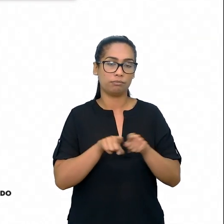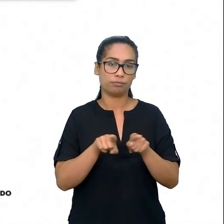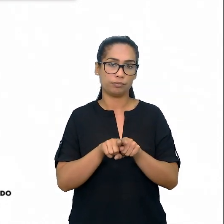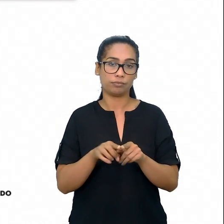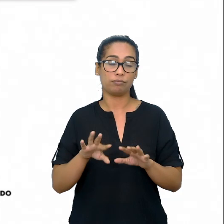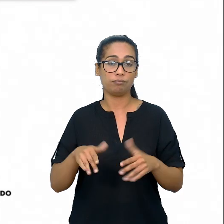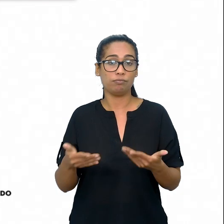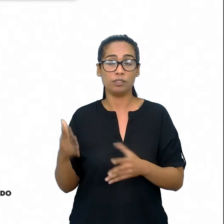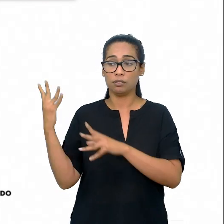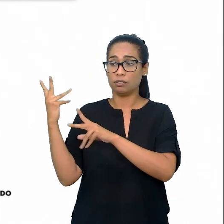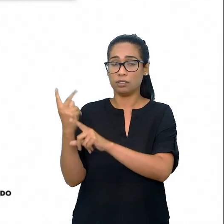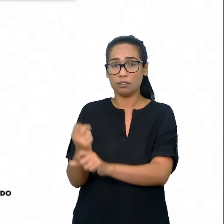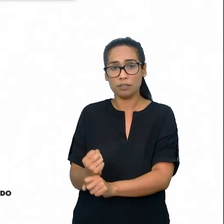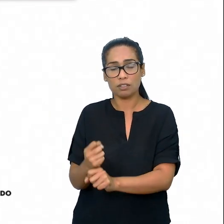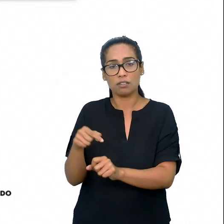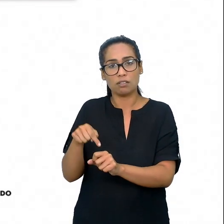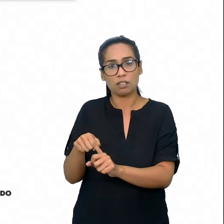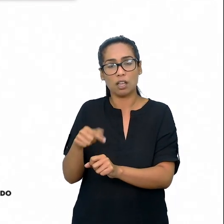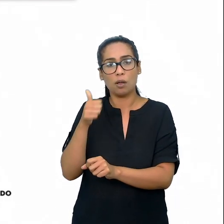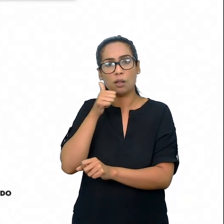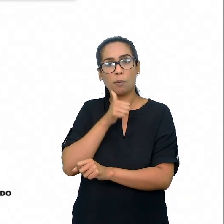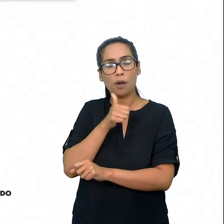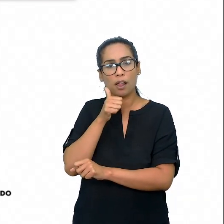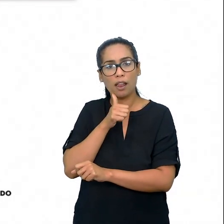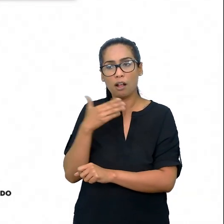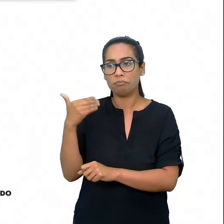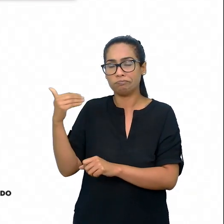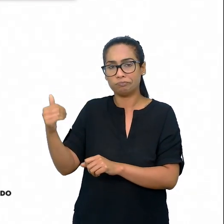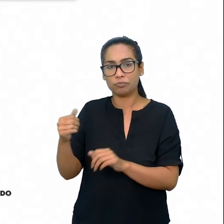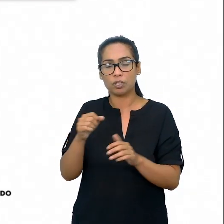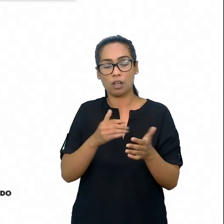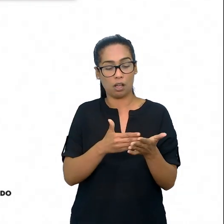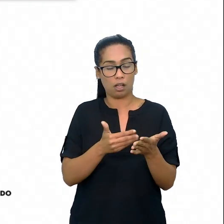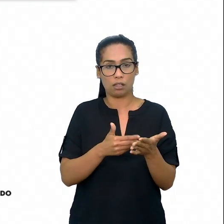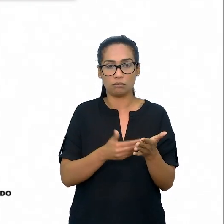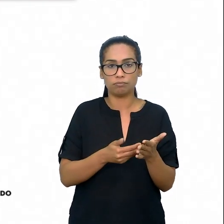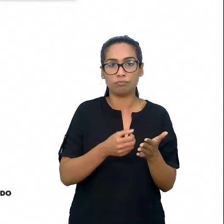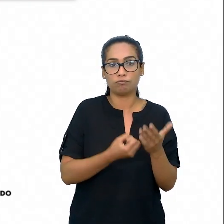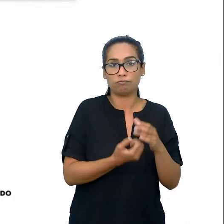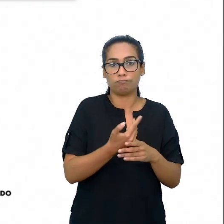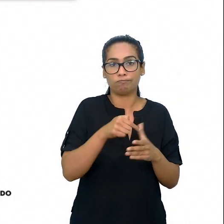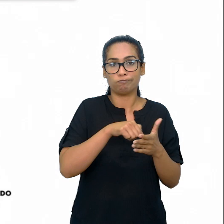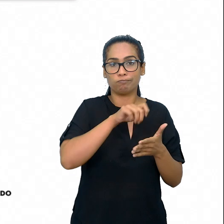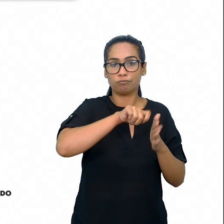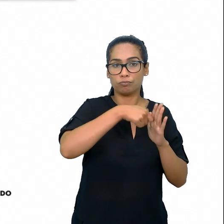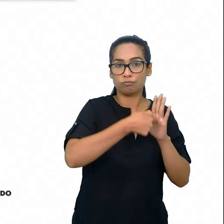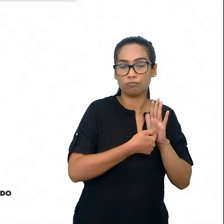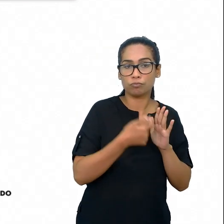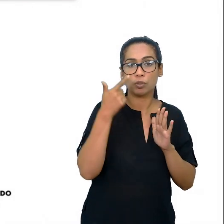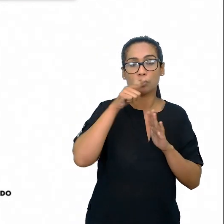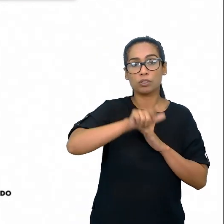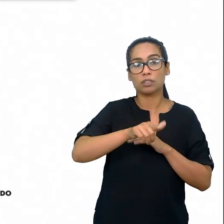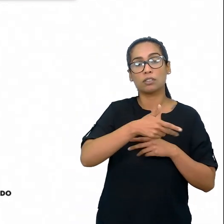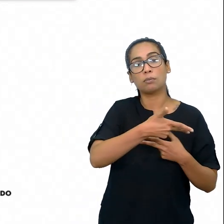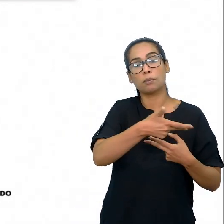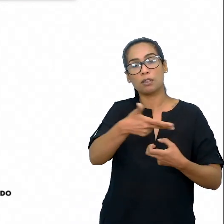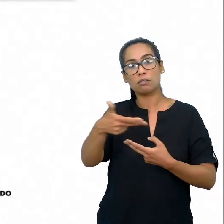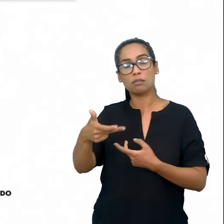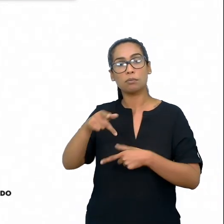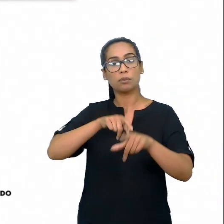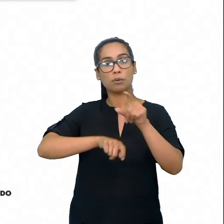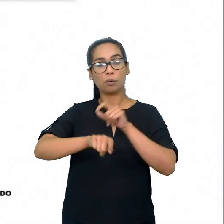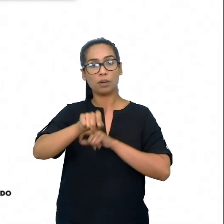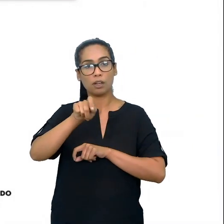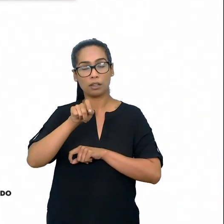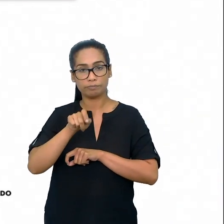autoras perceberam que o professor tem um papel fundamental na implementação da interdisciplinaridade. Então,